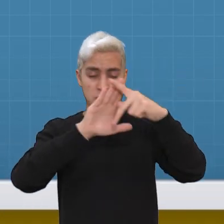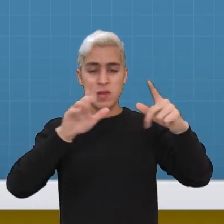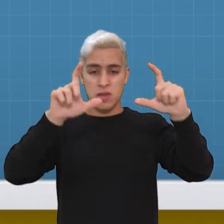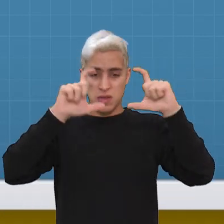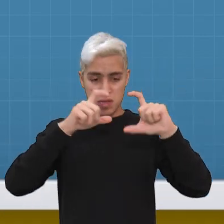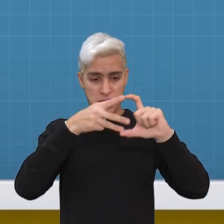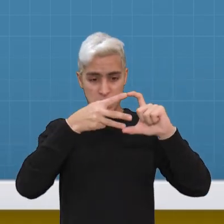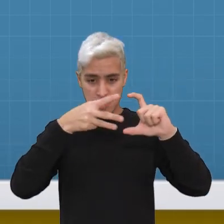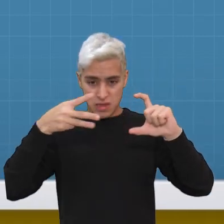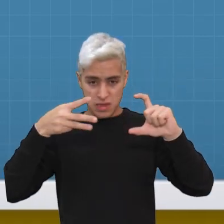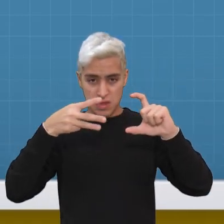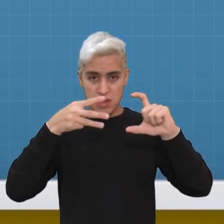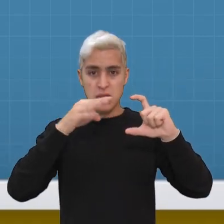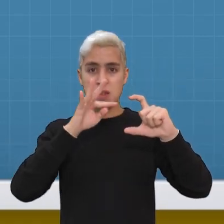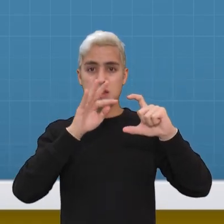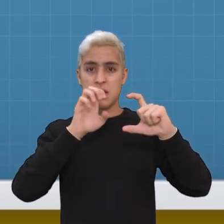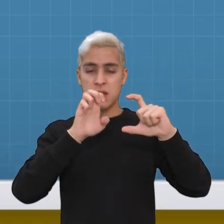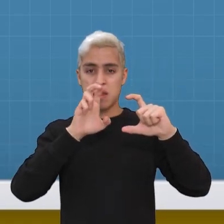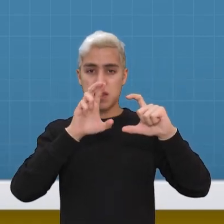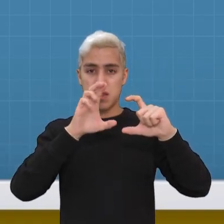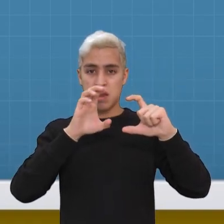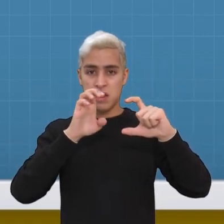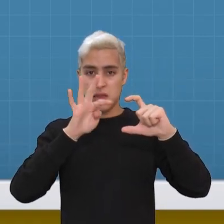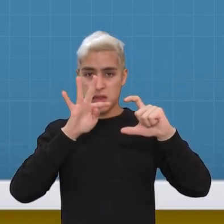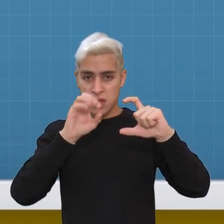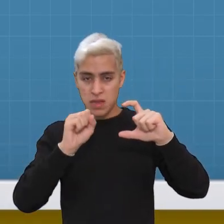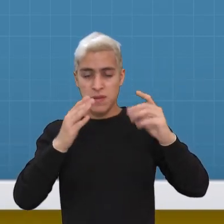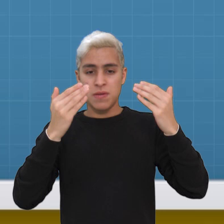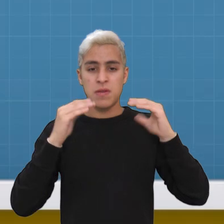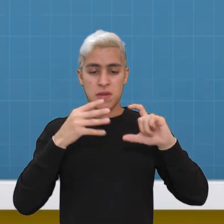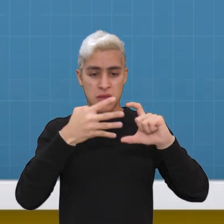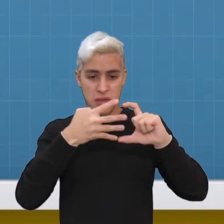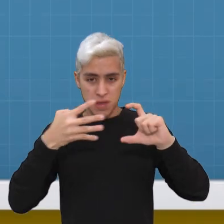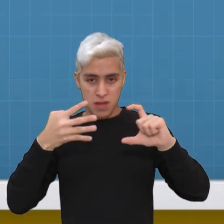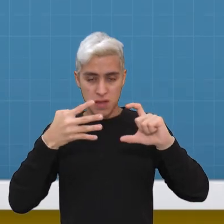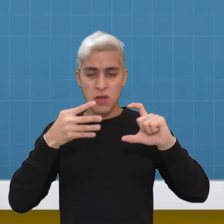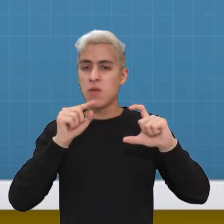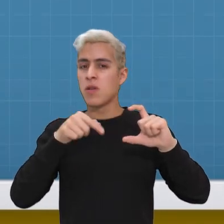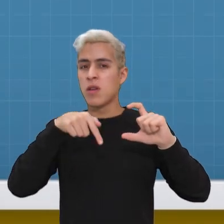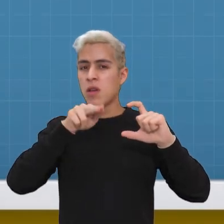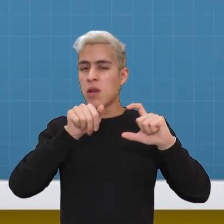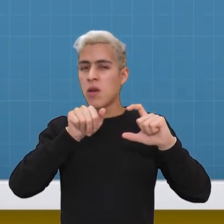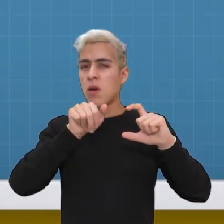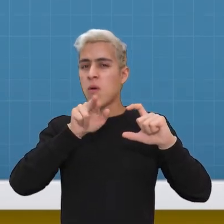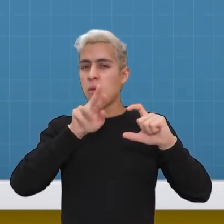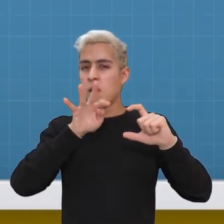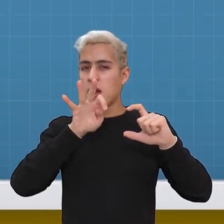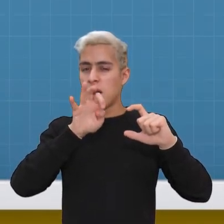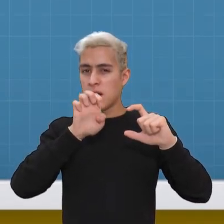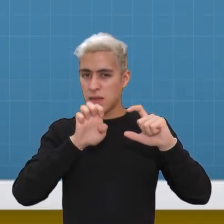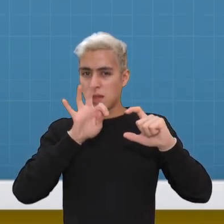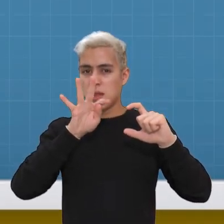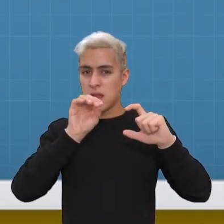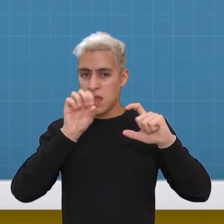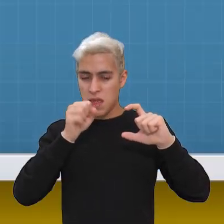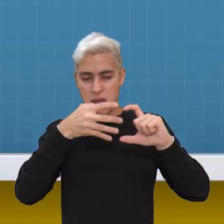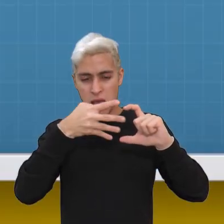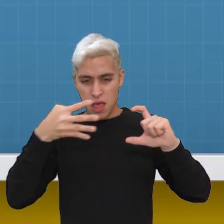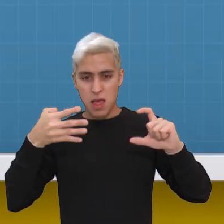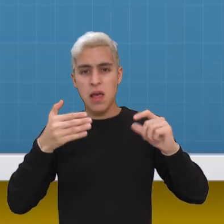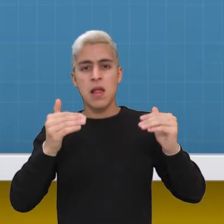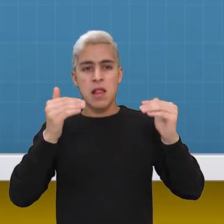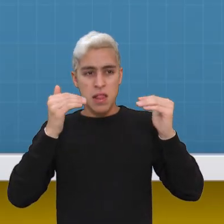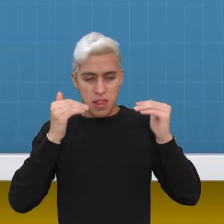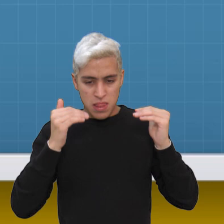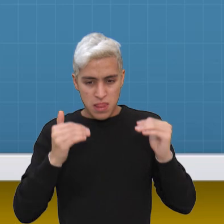De 3 versos, tercetos. De 4 versos, quartetos. E assim por diante. Isso